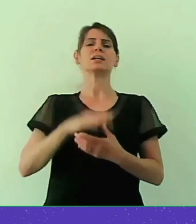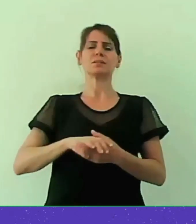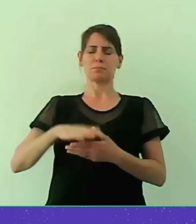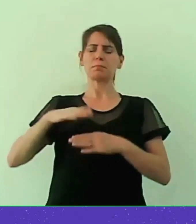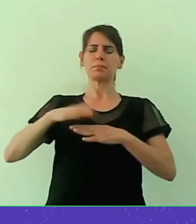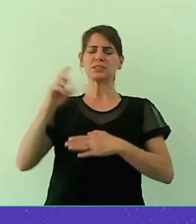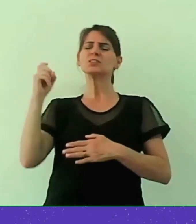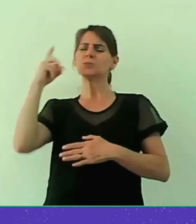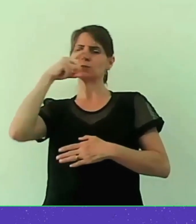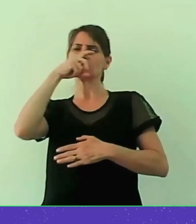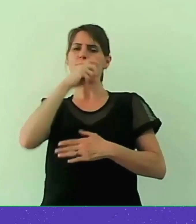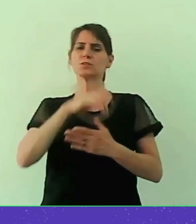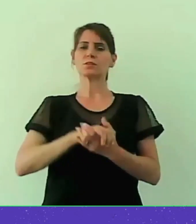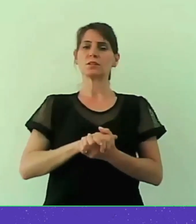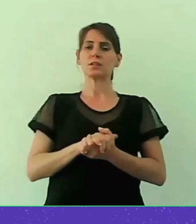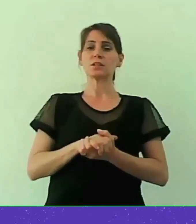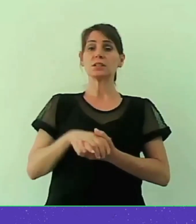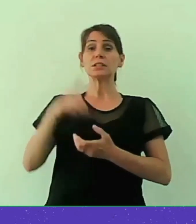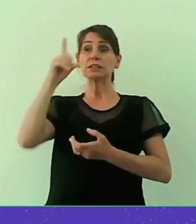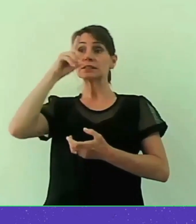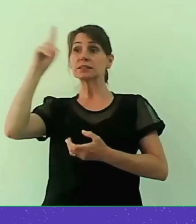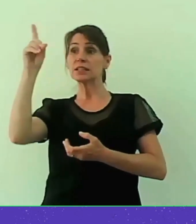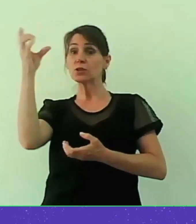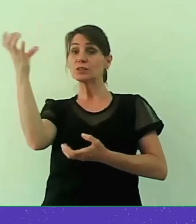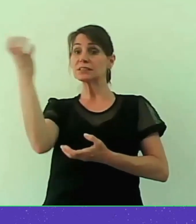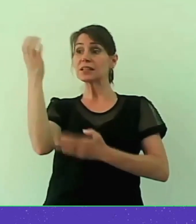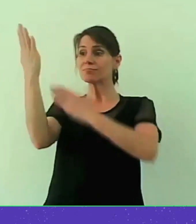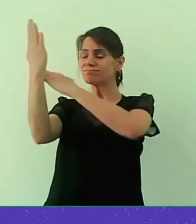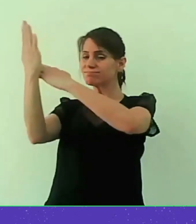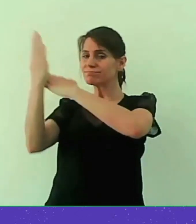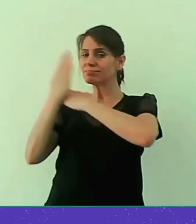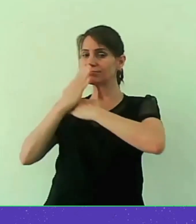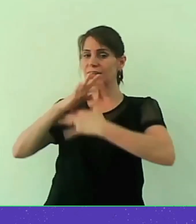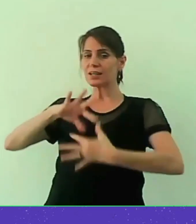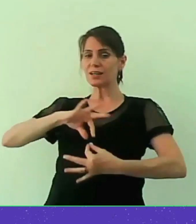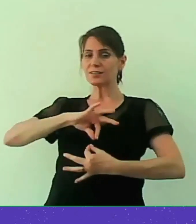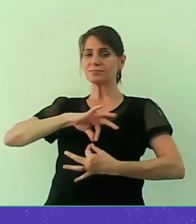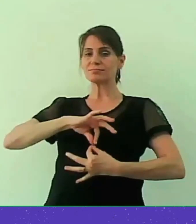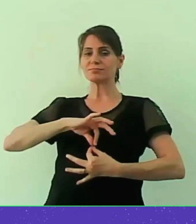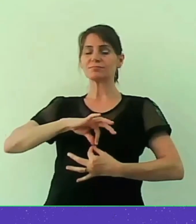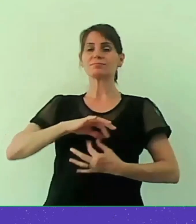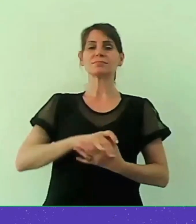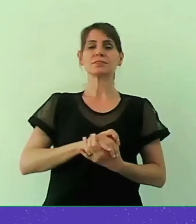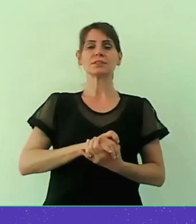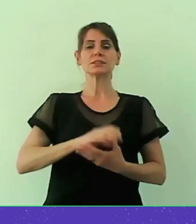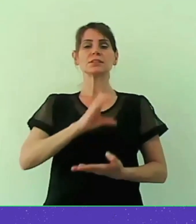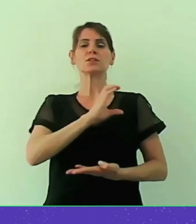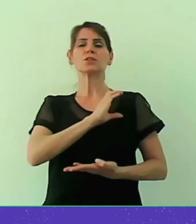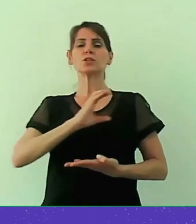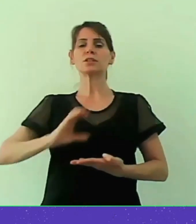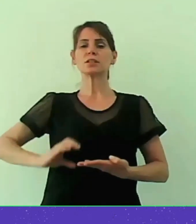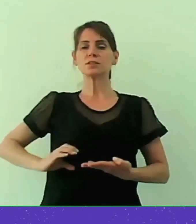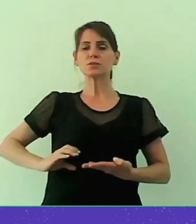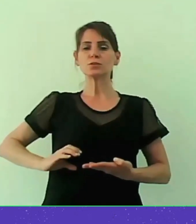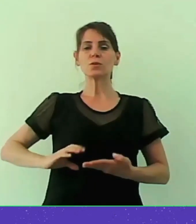mais, Deus quer atender a nossa necessidade espiritual. E Cristo é o pão da vida.